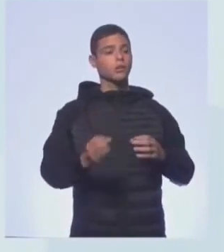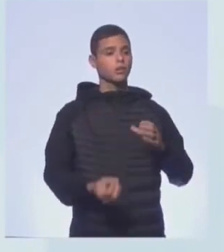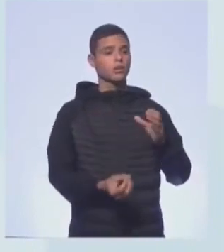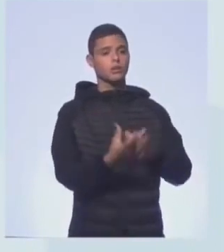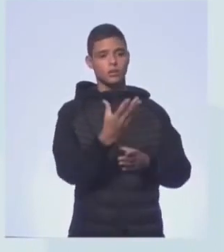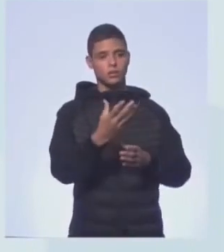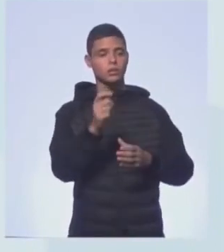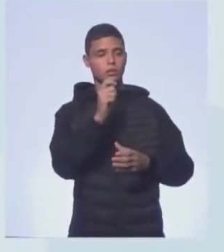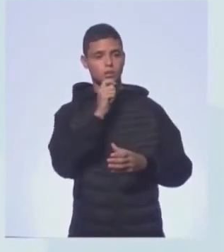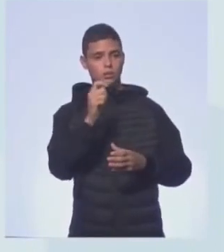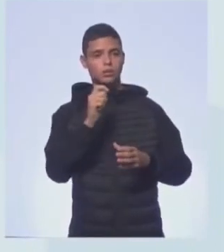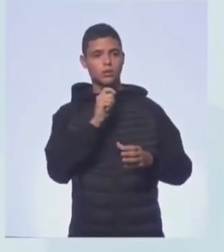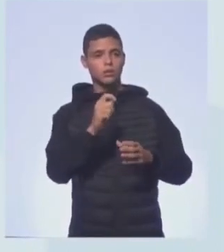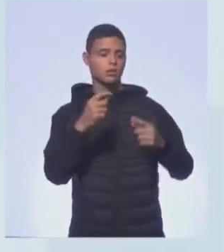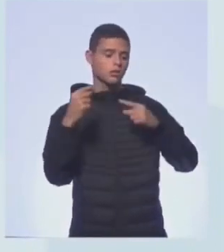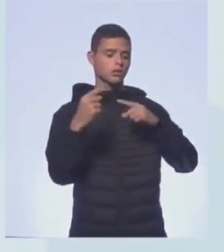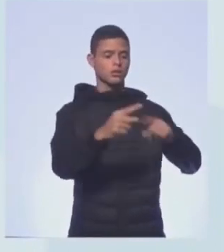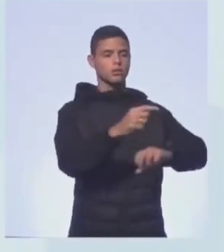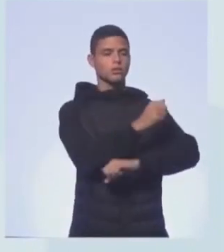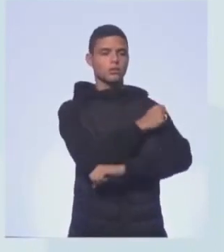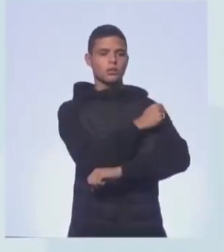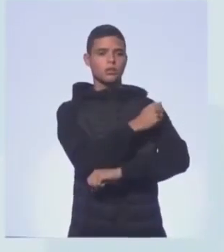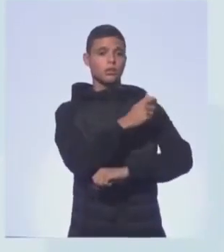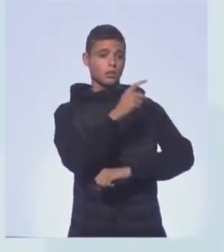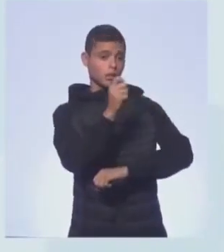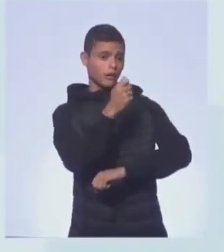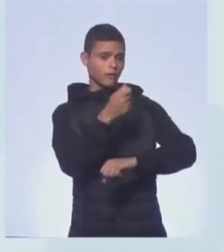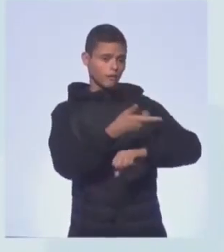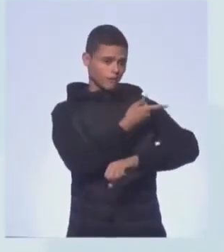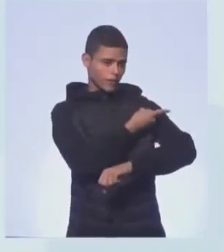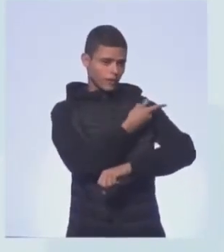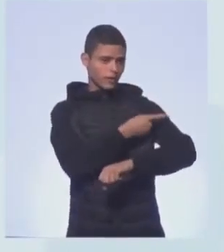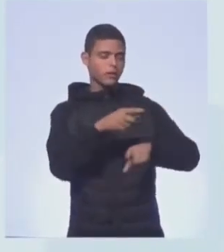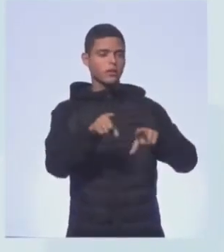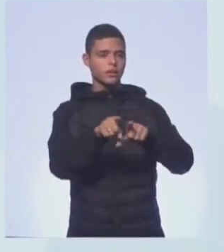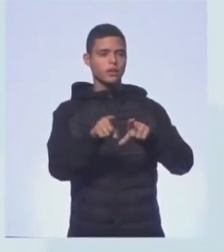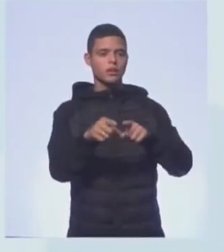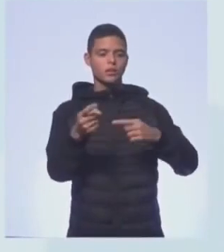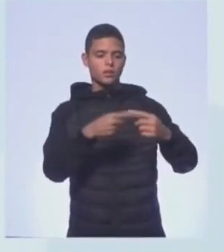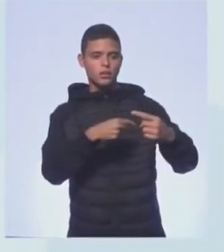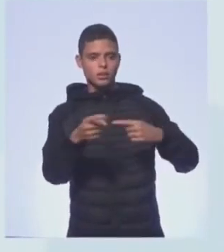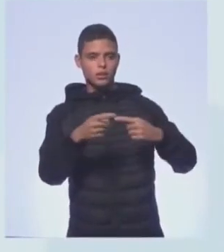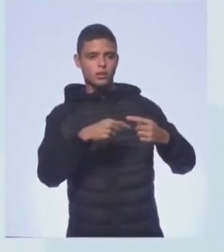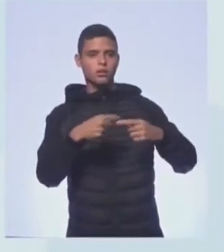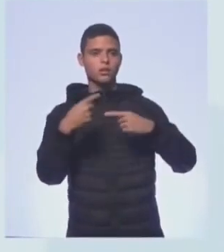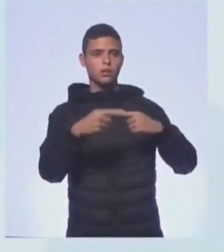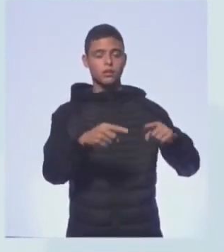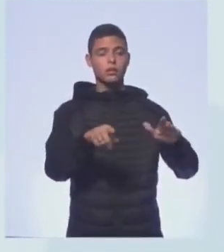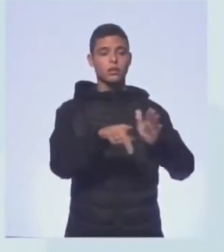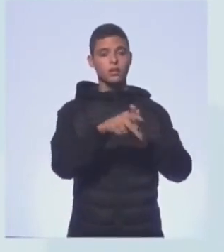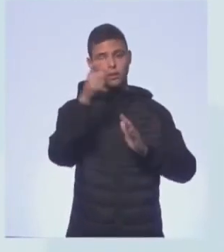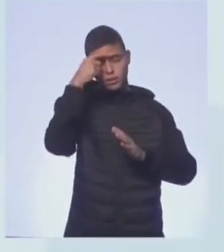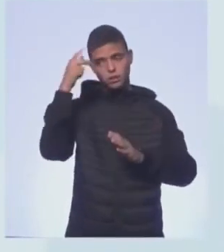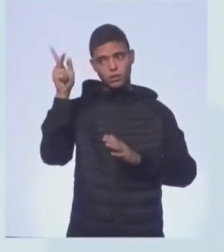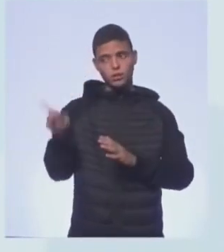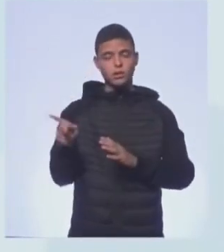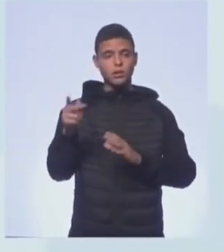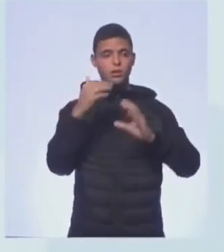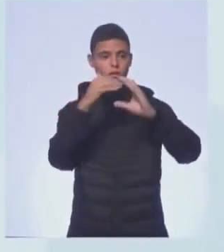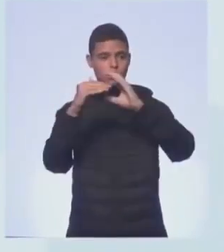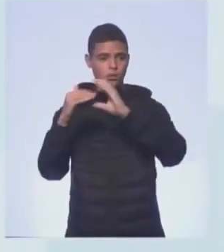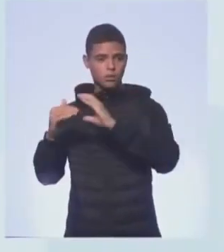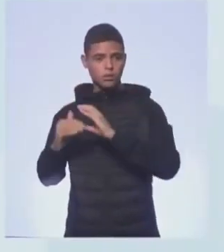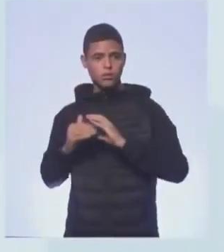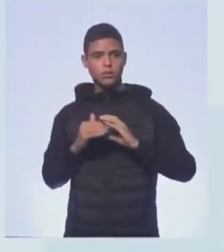informações falsas sobre vacinas. O objetivo do material produzido pela União Pro Vacina é que as pessoas compartilhem os áudios pelo WhatsApp